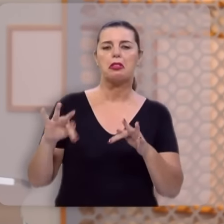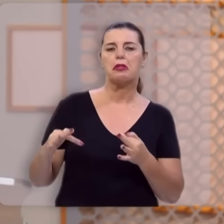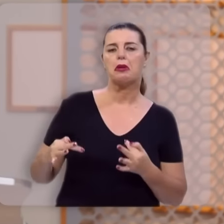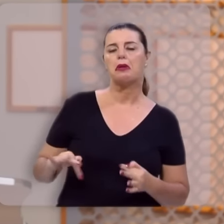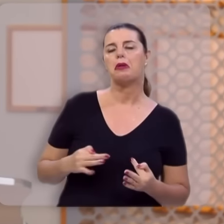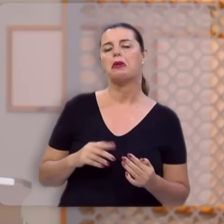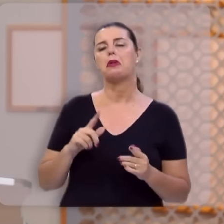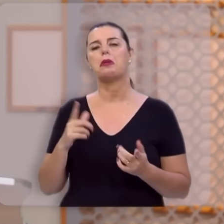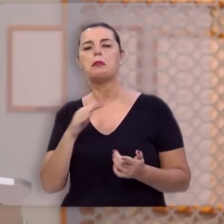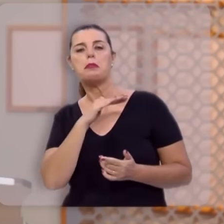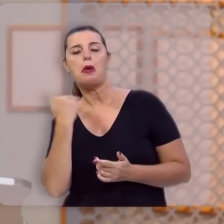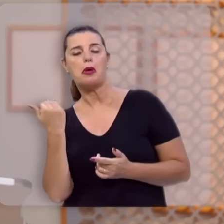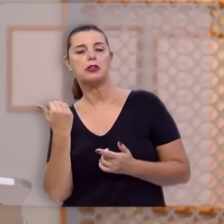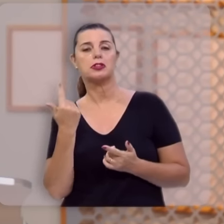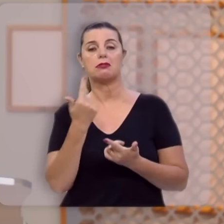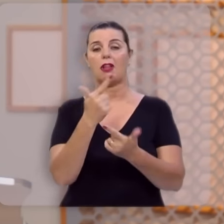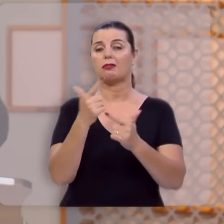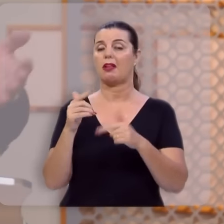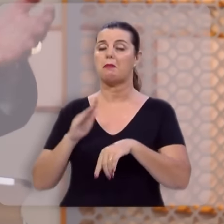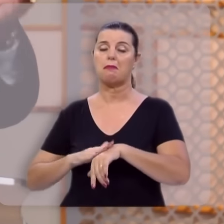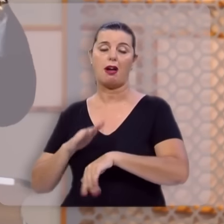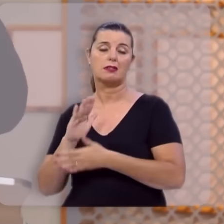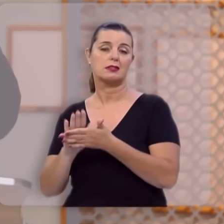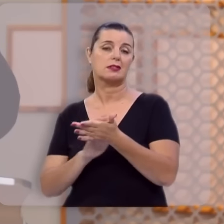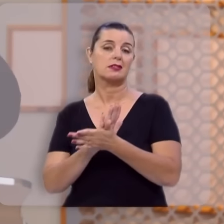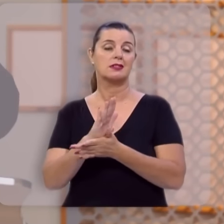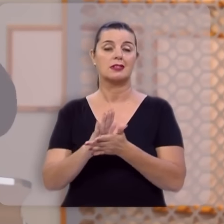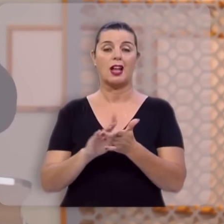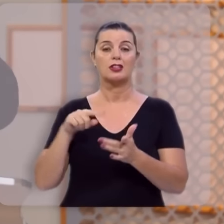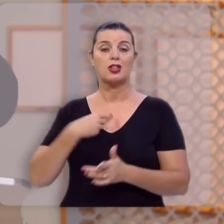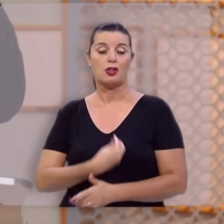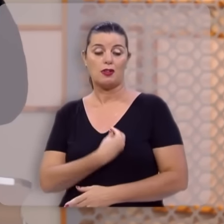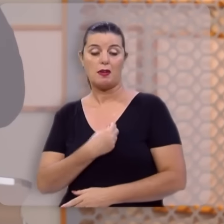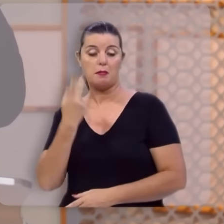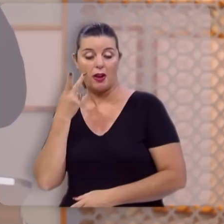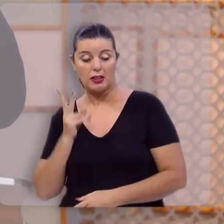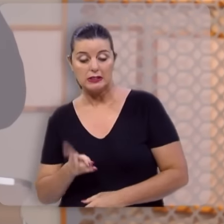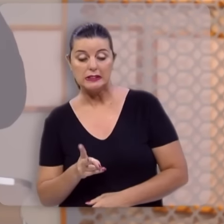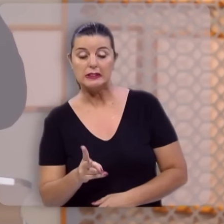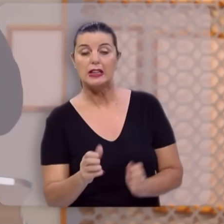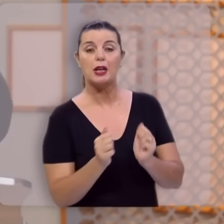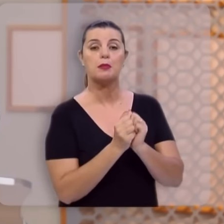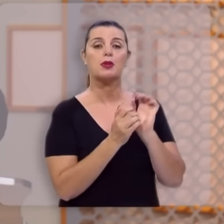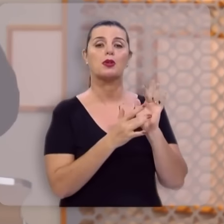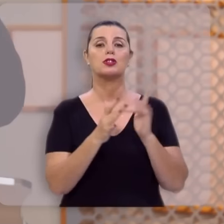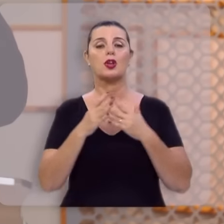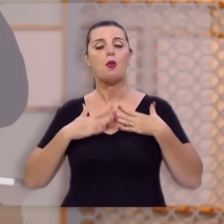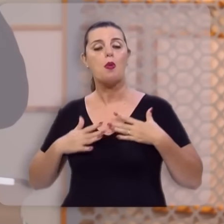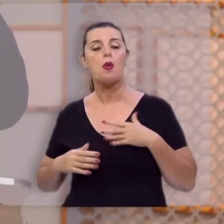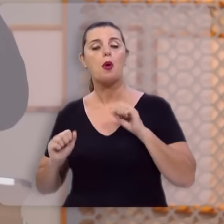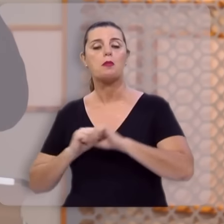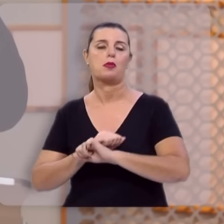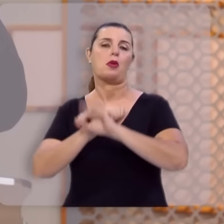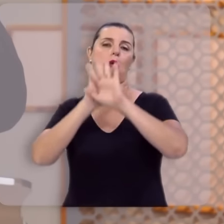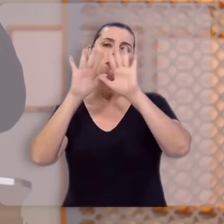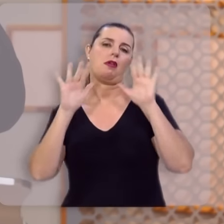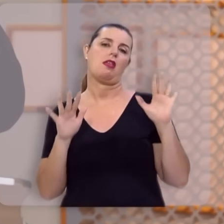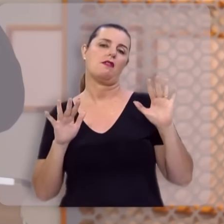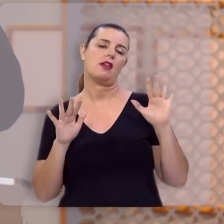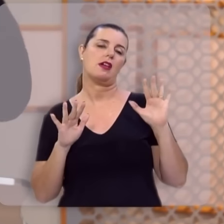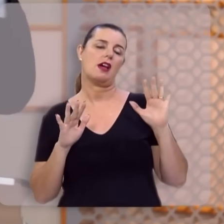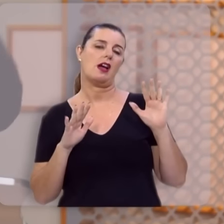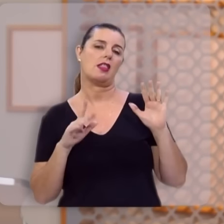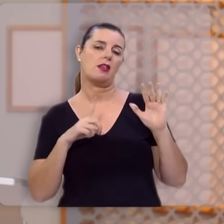lágrima, não tem mais luto, não tem mais morte, onde nós viveremos para sempre com Ele, com corpos